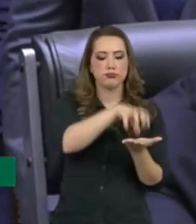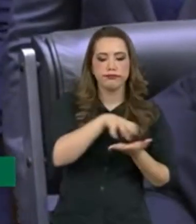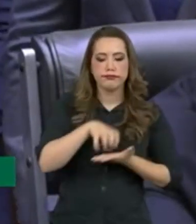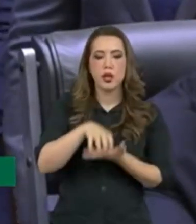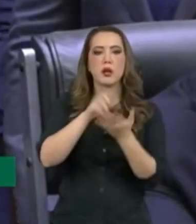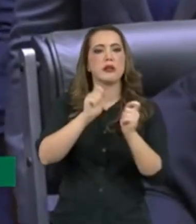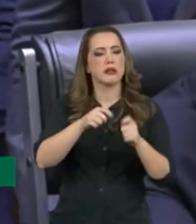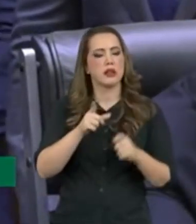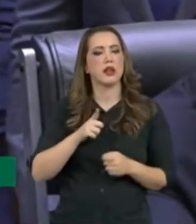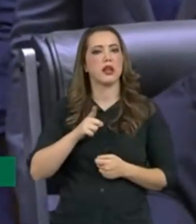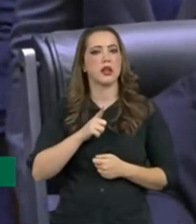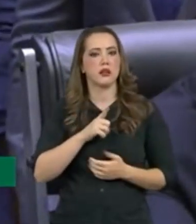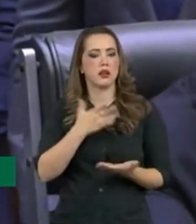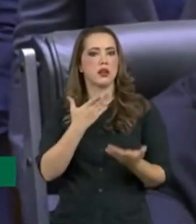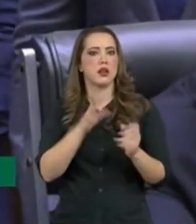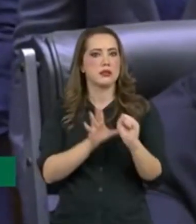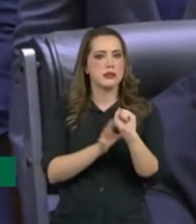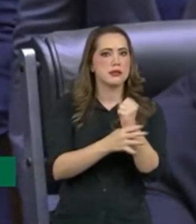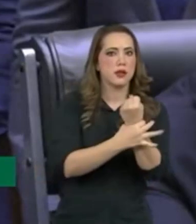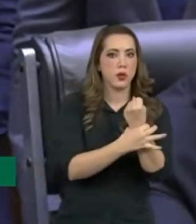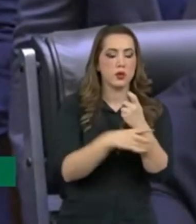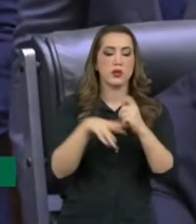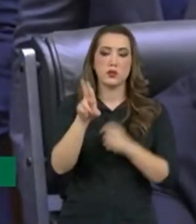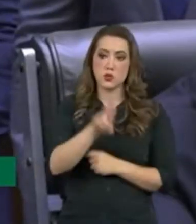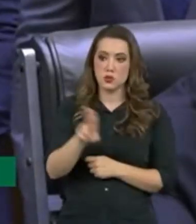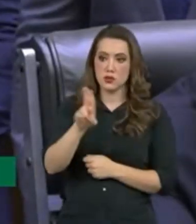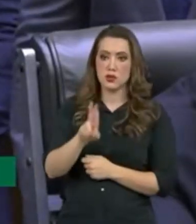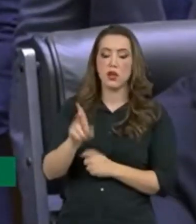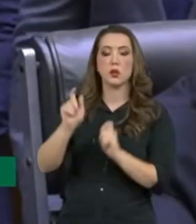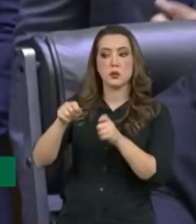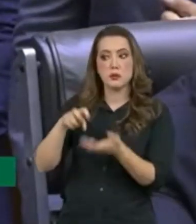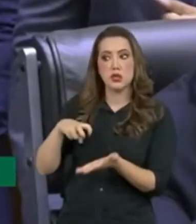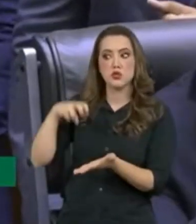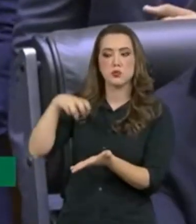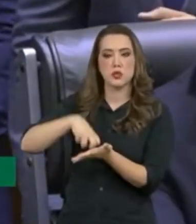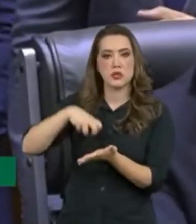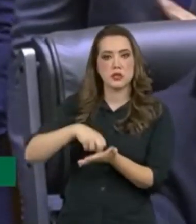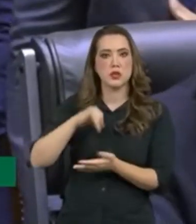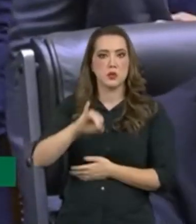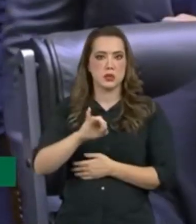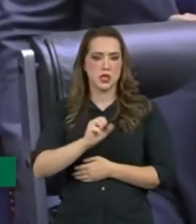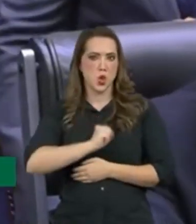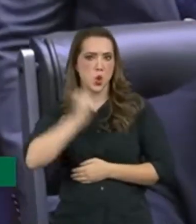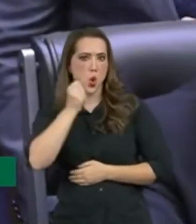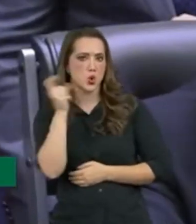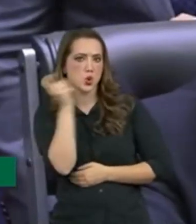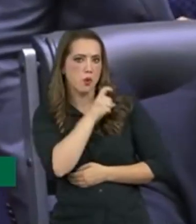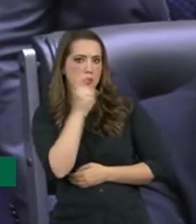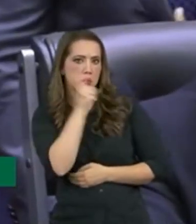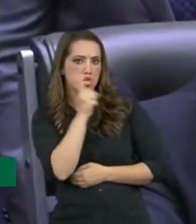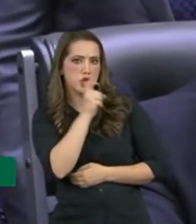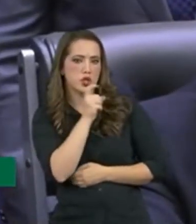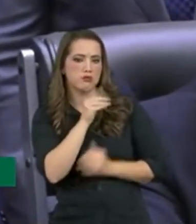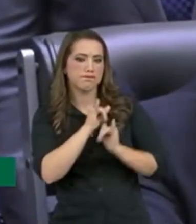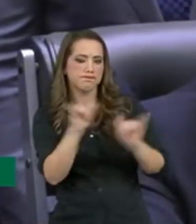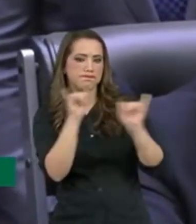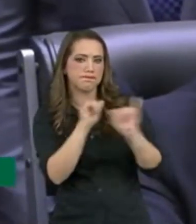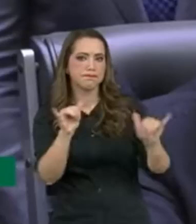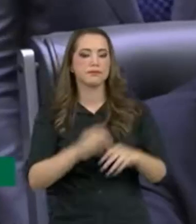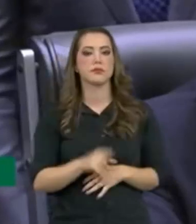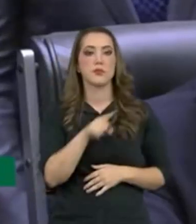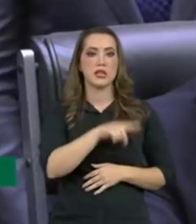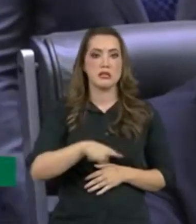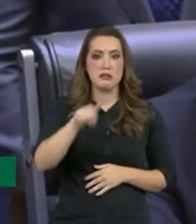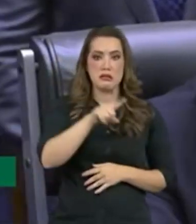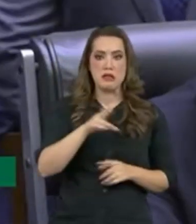de responsabilização dos meios pelos quais o veneno do ódio e da mentira são inoculados. Este é